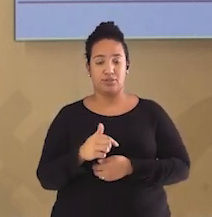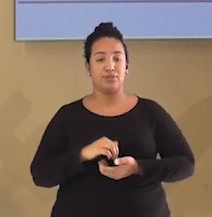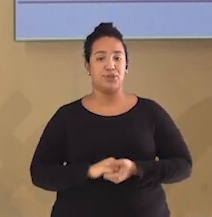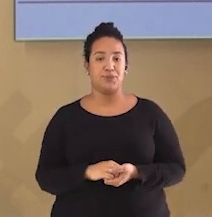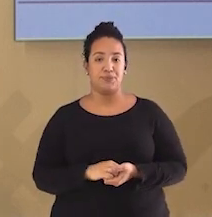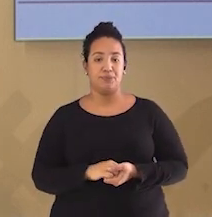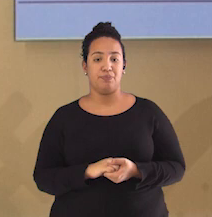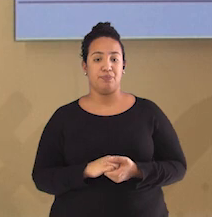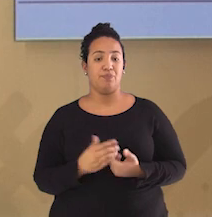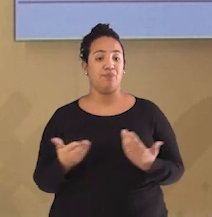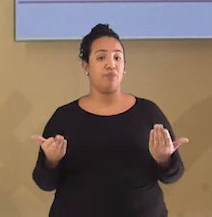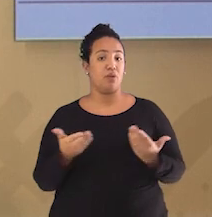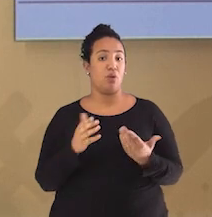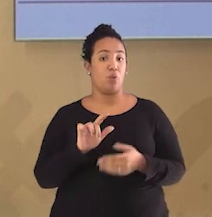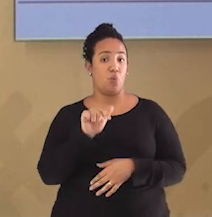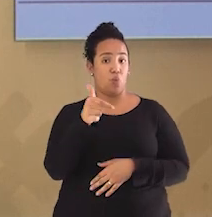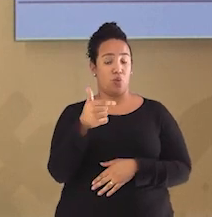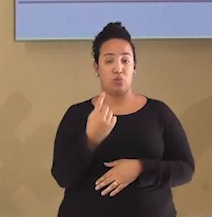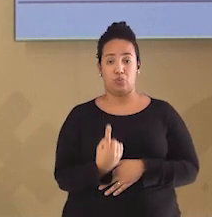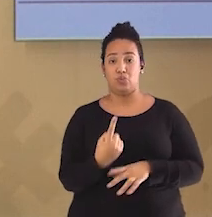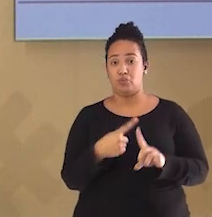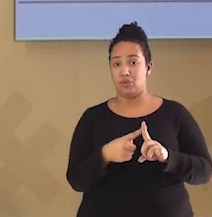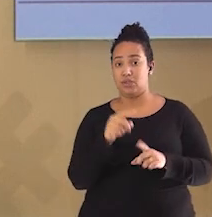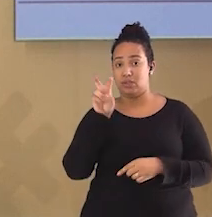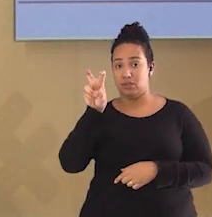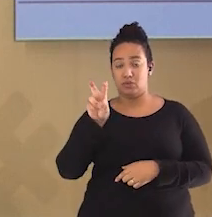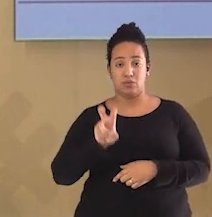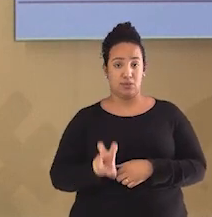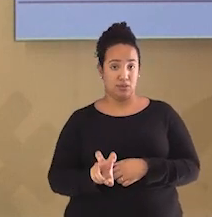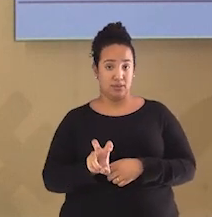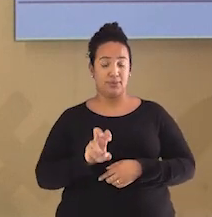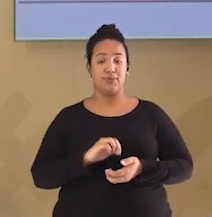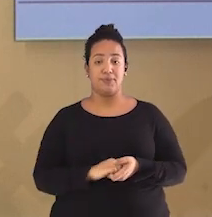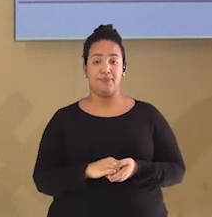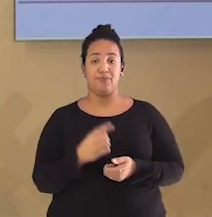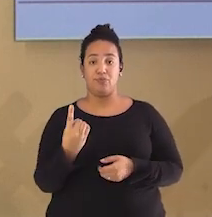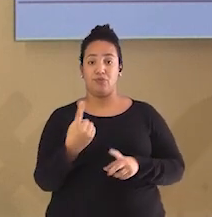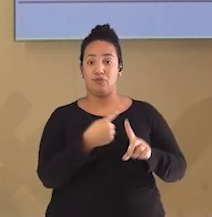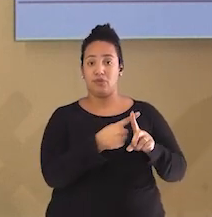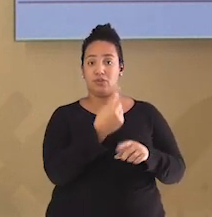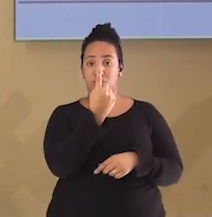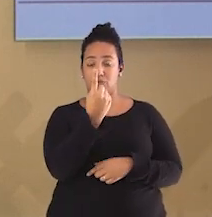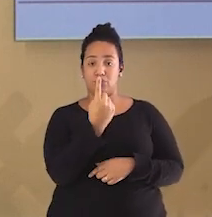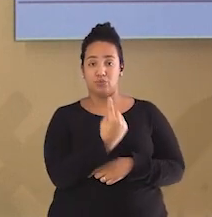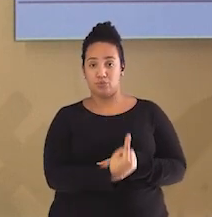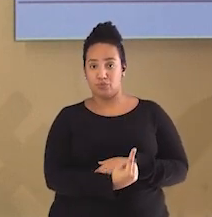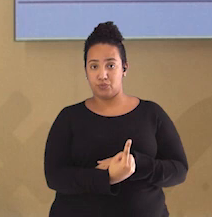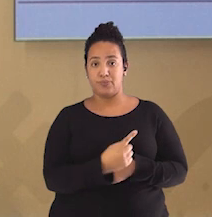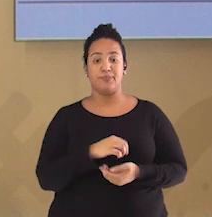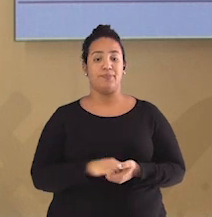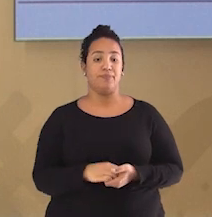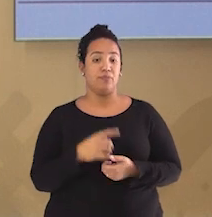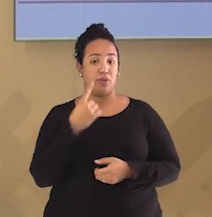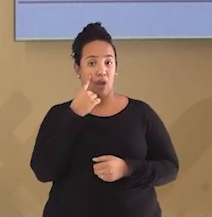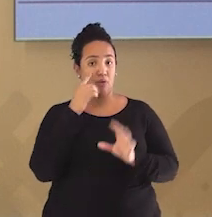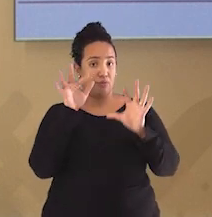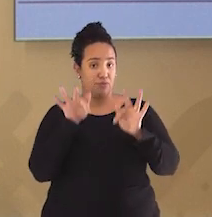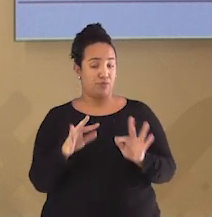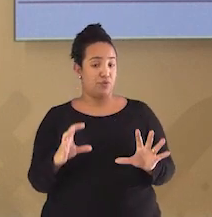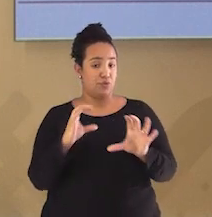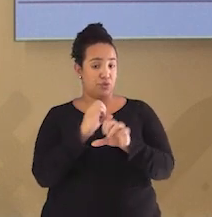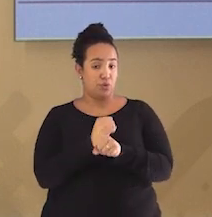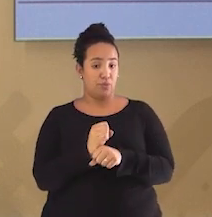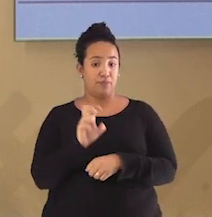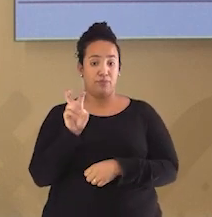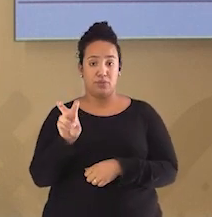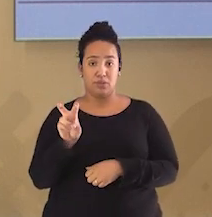7. Agora, vamos fazer o outro. 1 vezes 5, 5. 1 vezes 1, 1. E ao final,